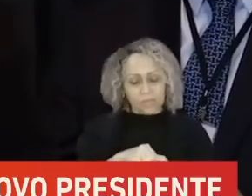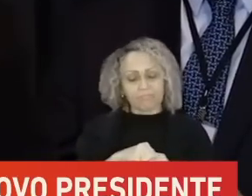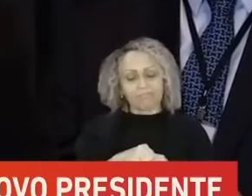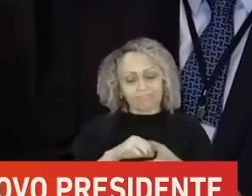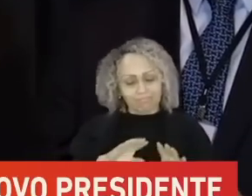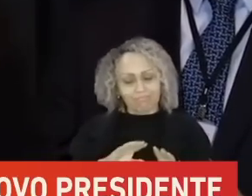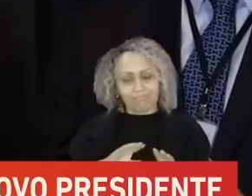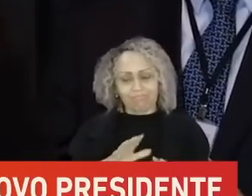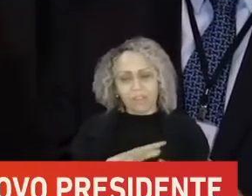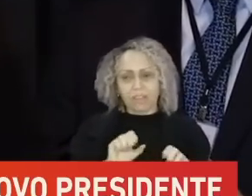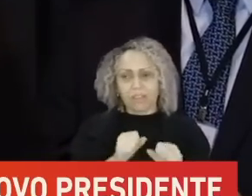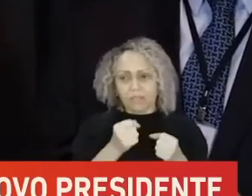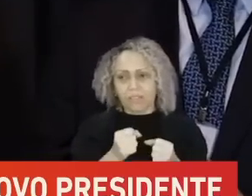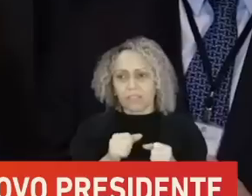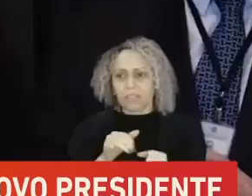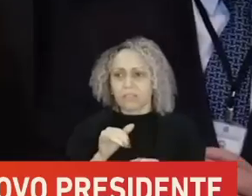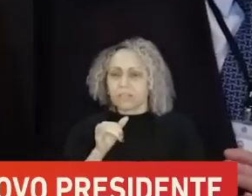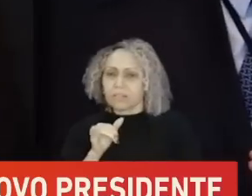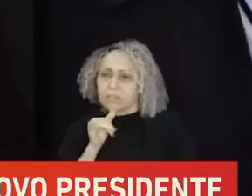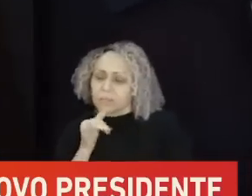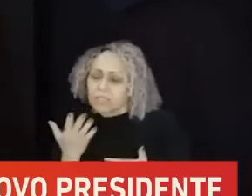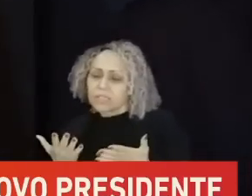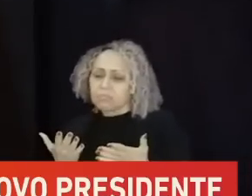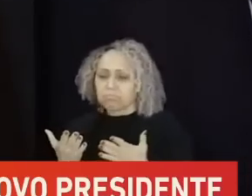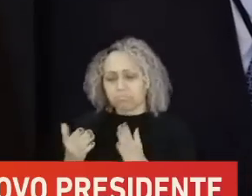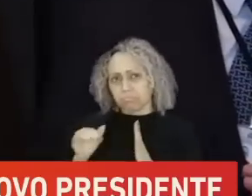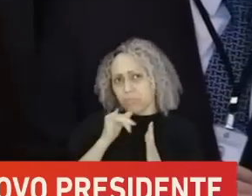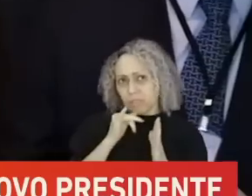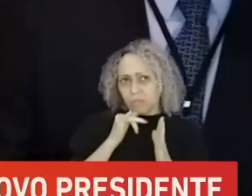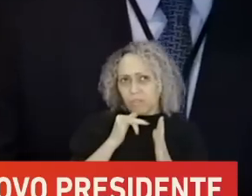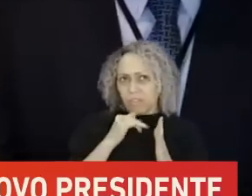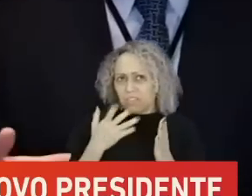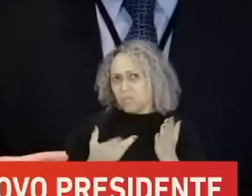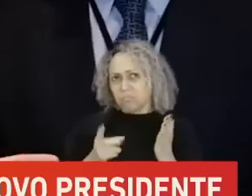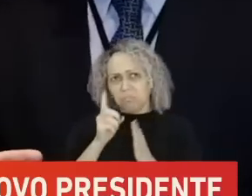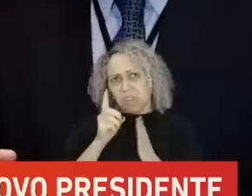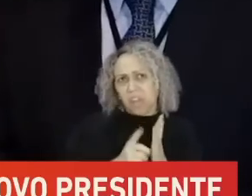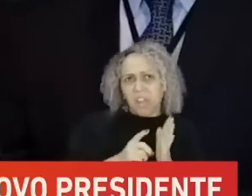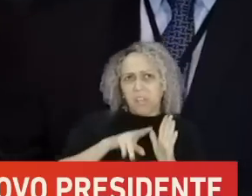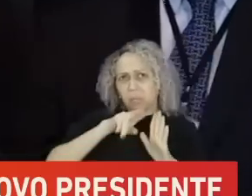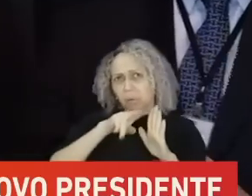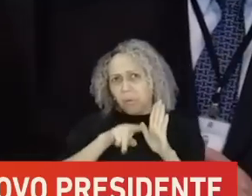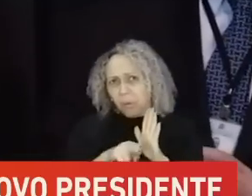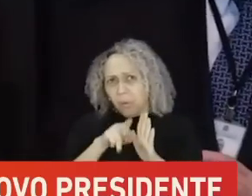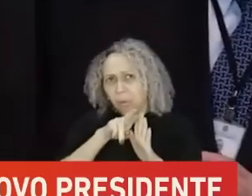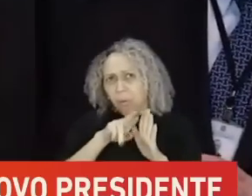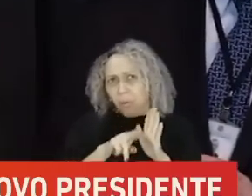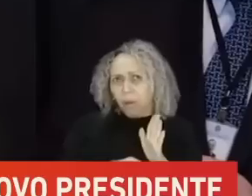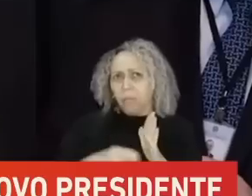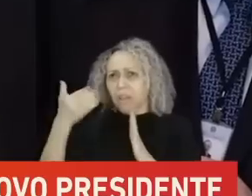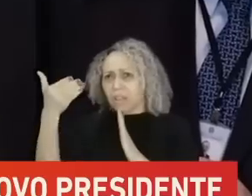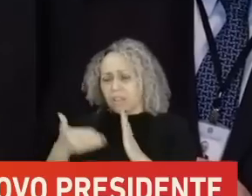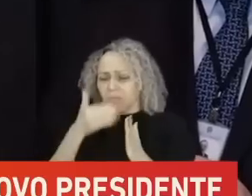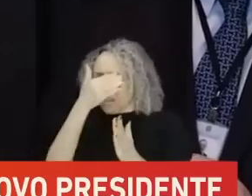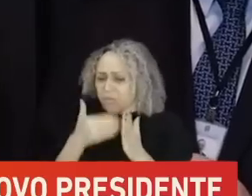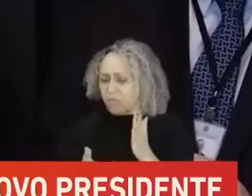Mas muito, assim, Fê. Muito! Mas, assim, pensa no seu melhor amigo e multiplica por 10. É muito.